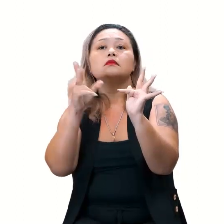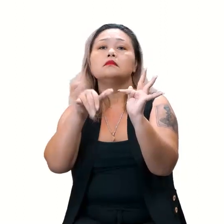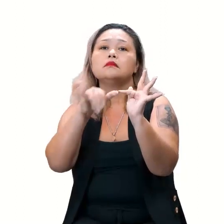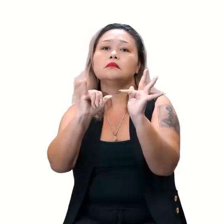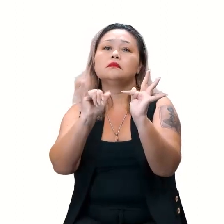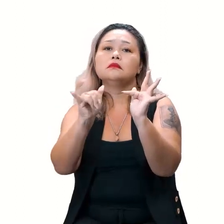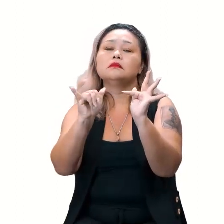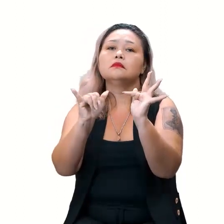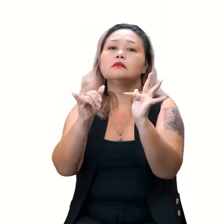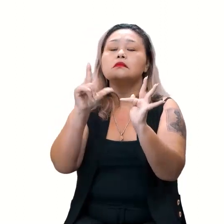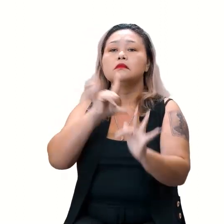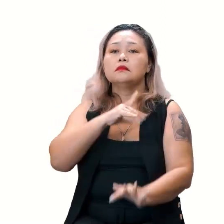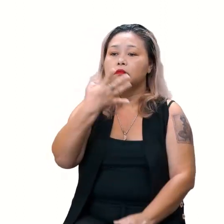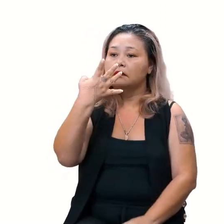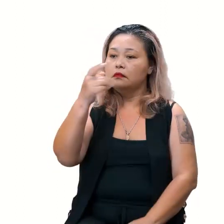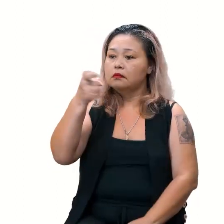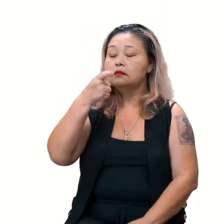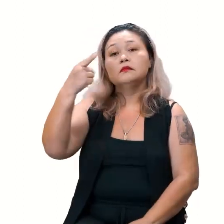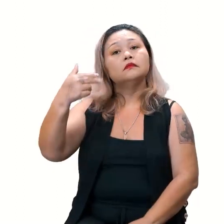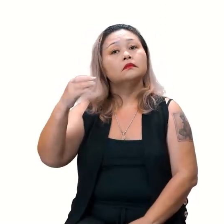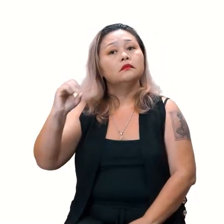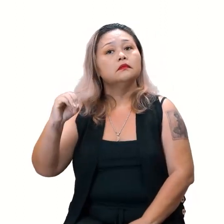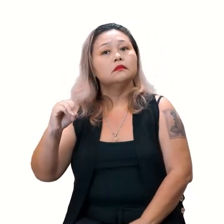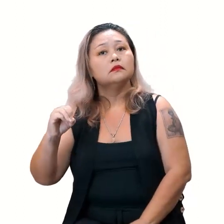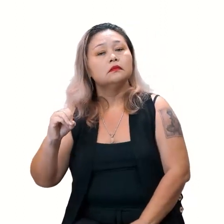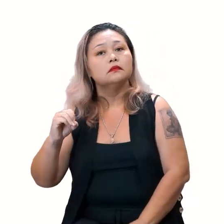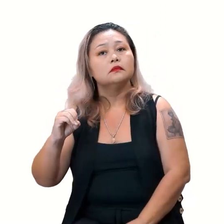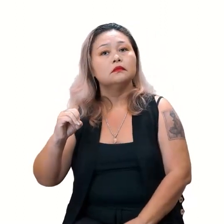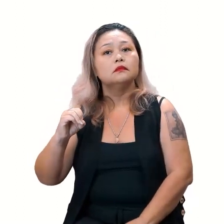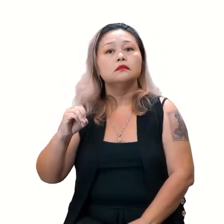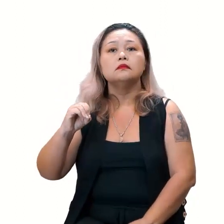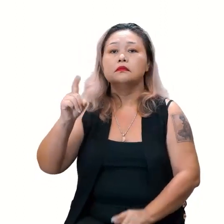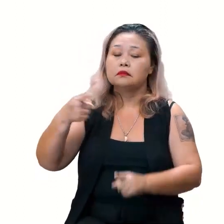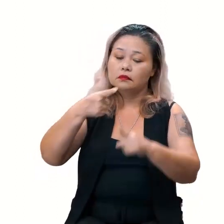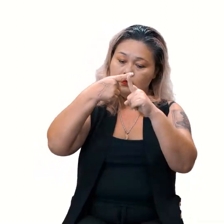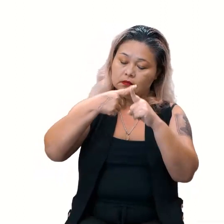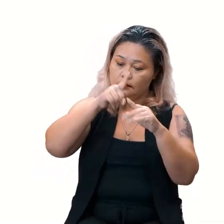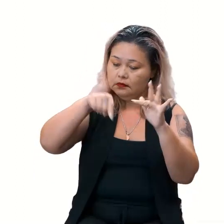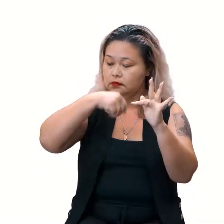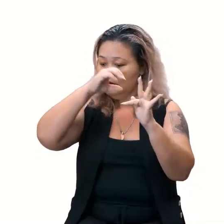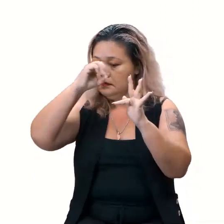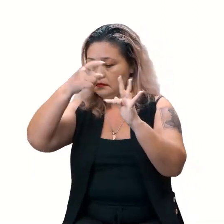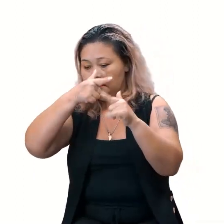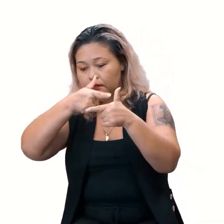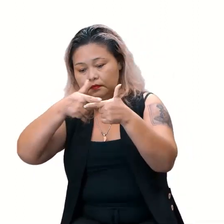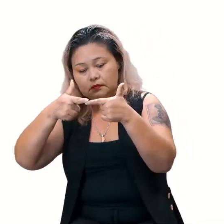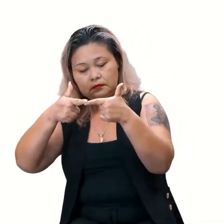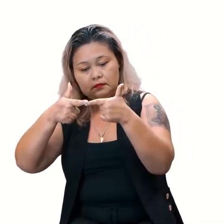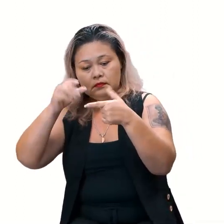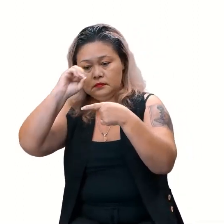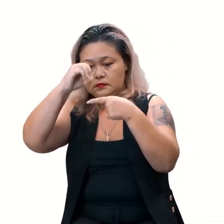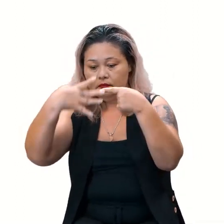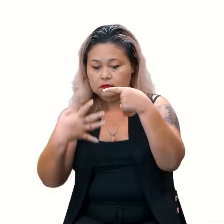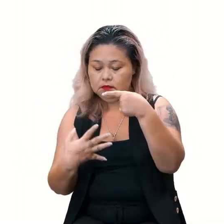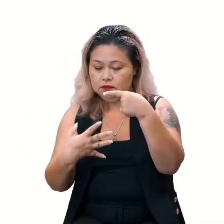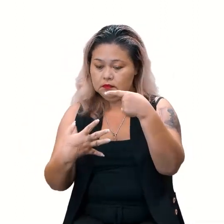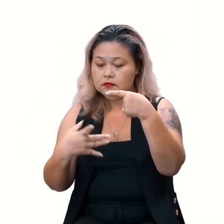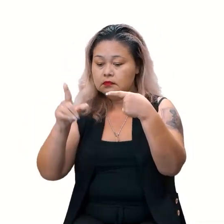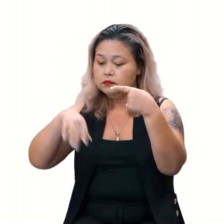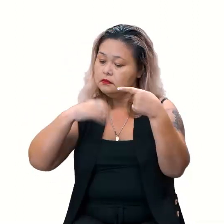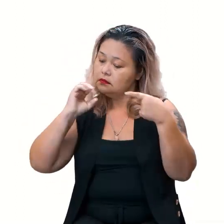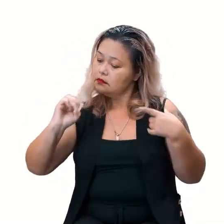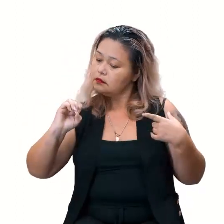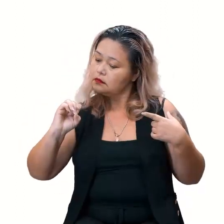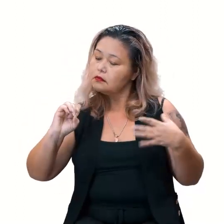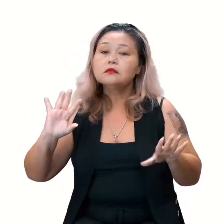Também posso fazer 4x igual a? Zero. Zero. Tá multiplicando, passa dividindo. Zero dividido por 4 é? Zero.